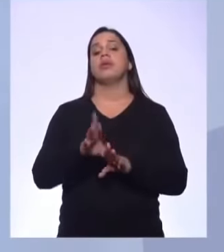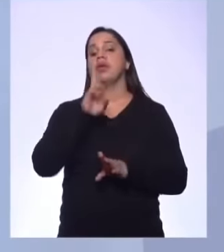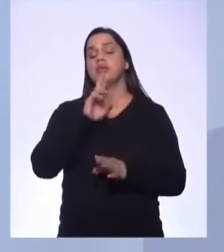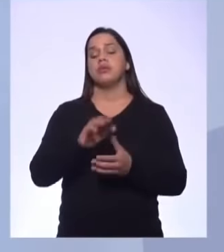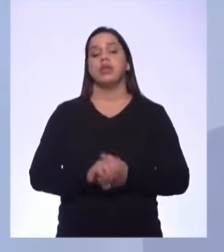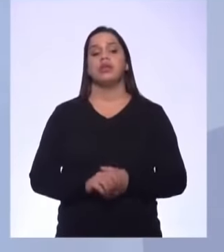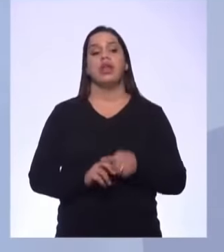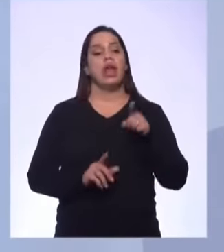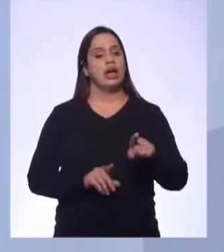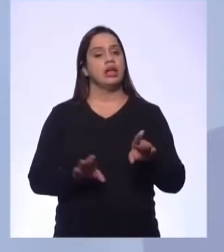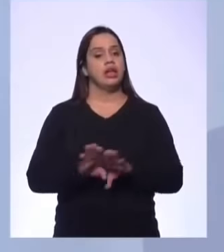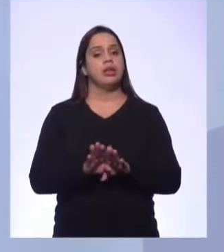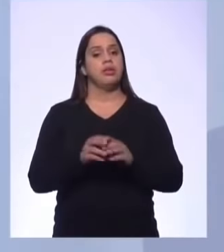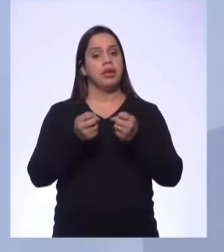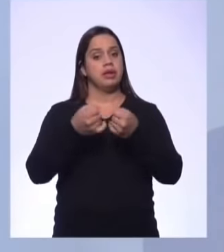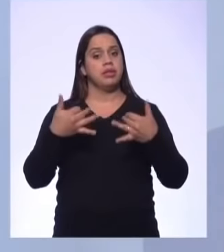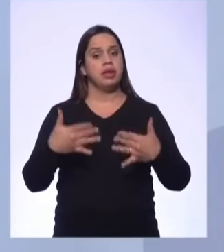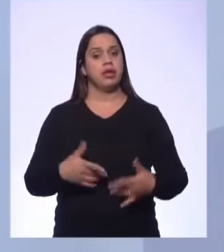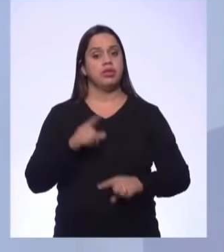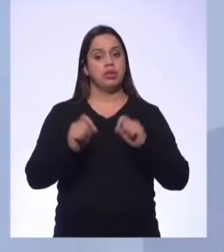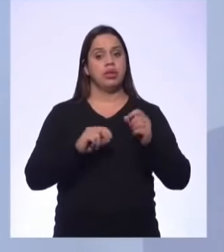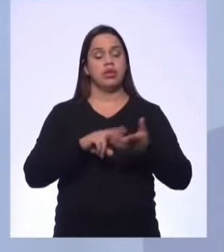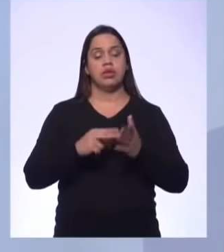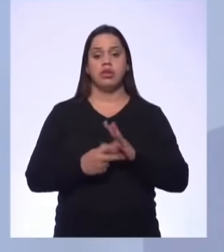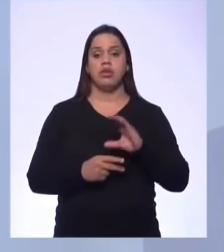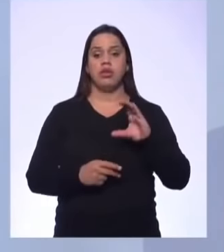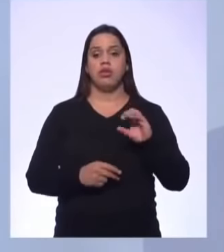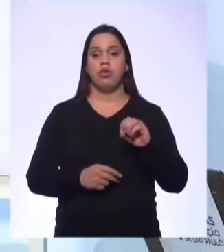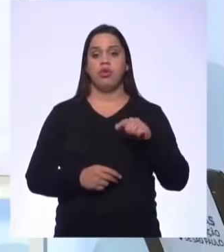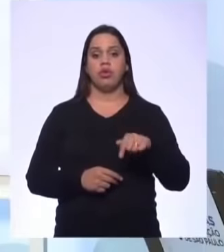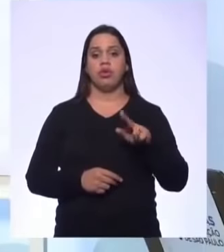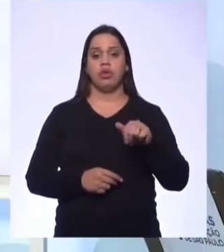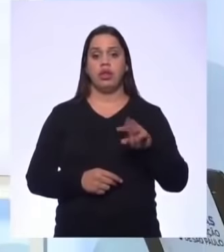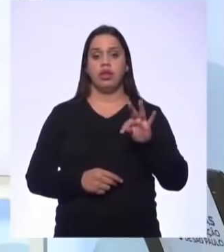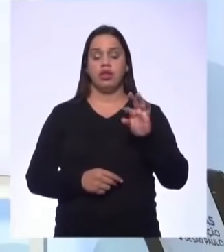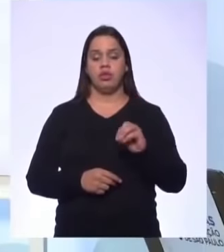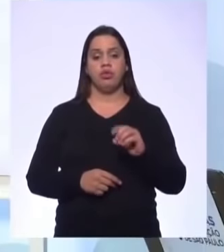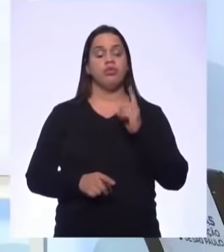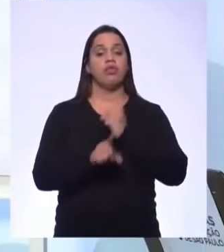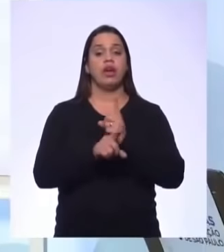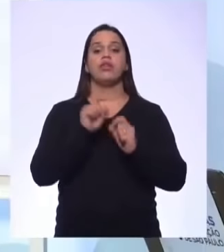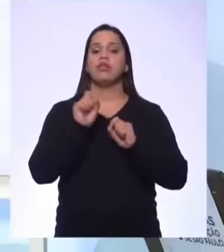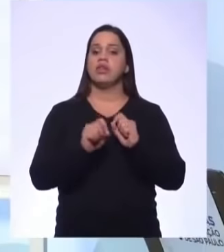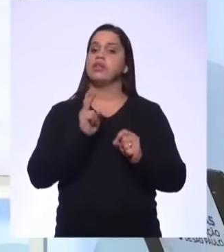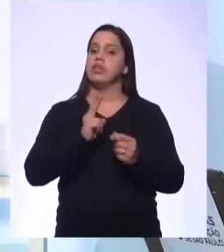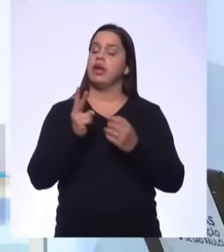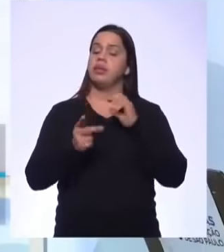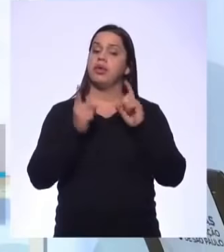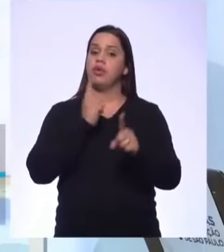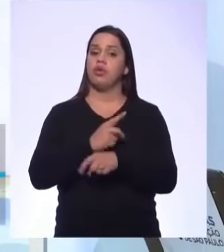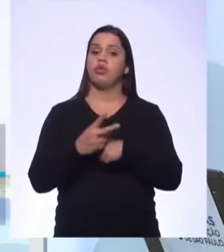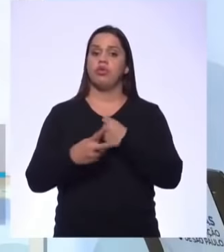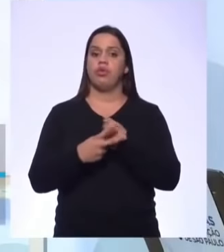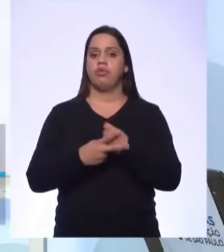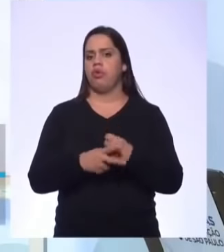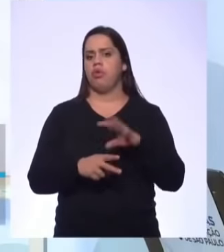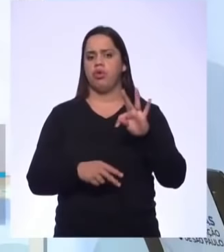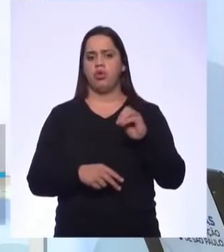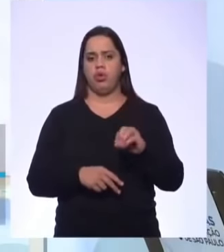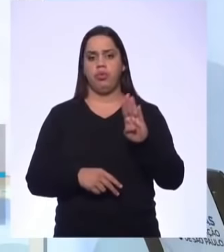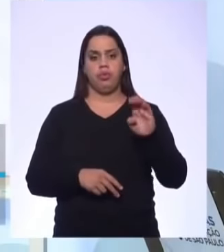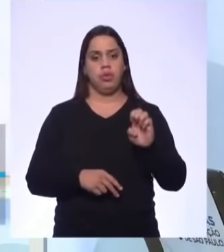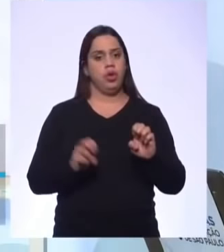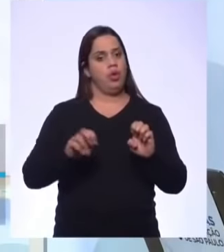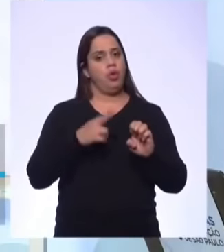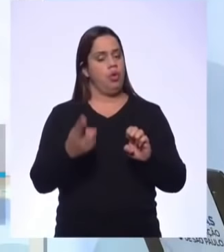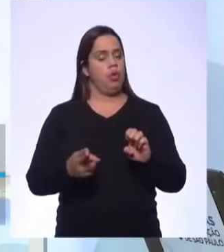sua definição de cognato, tá? Sempre façam isso. Localiza o verbo da pergunta, né? Se for um verbo to be ou outro